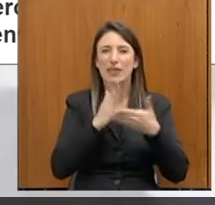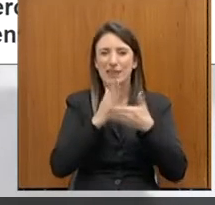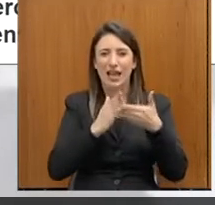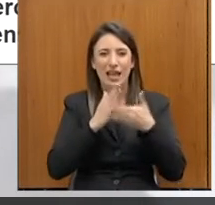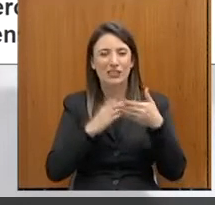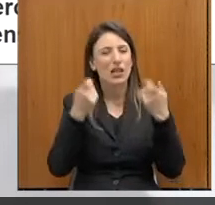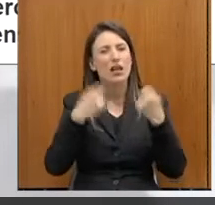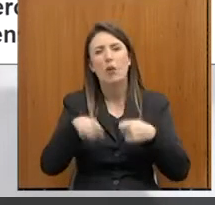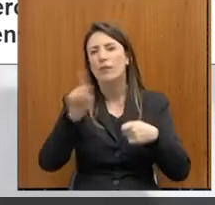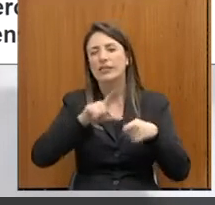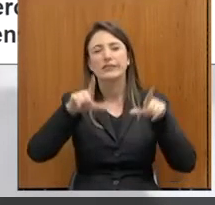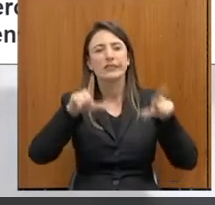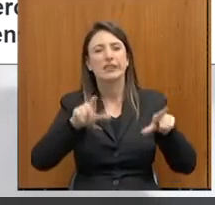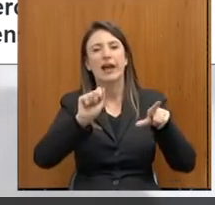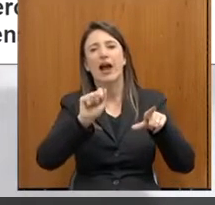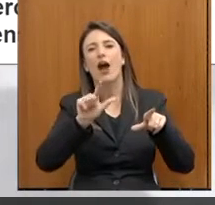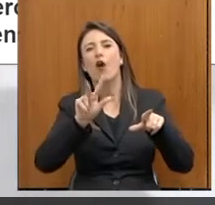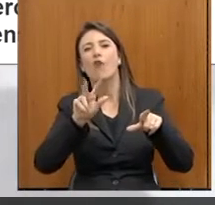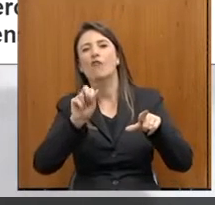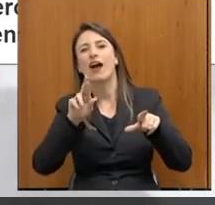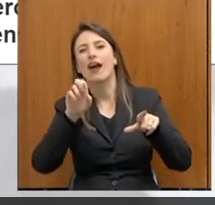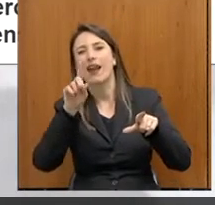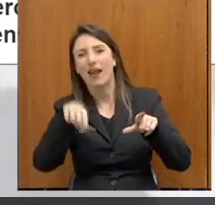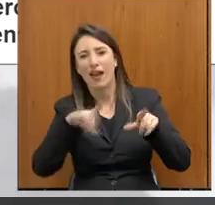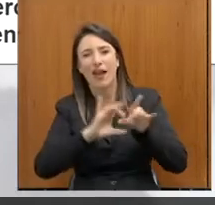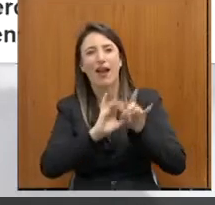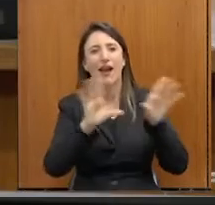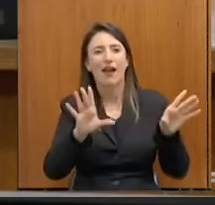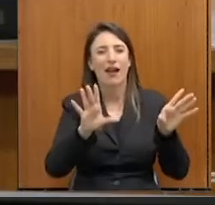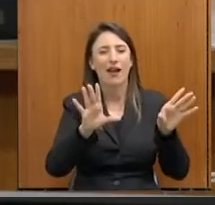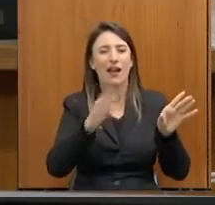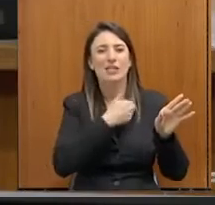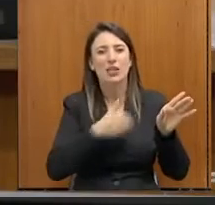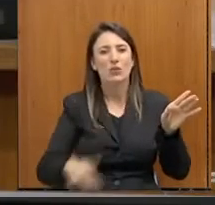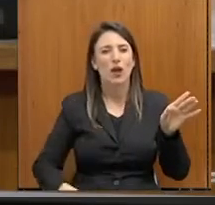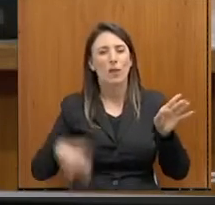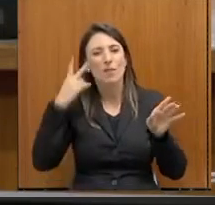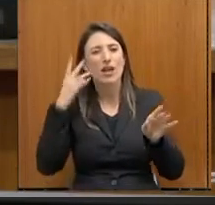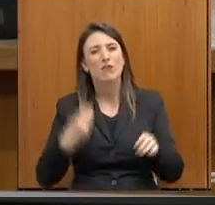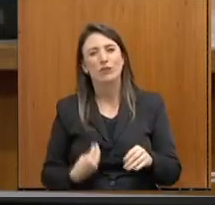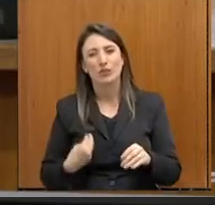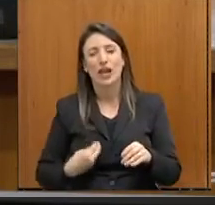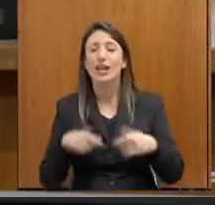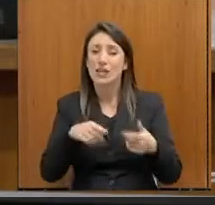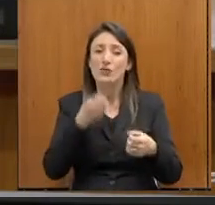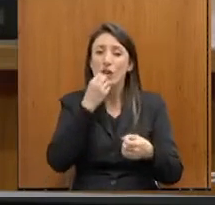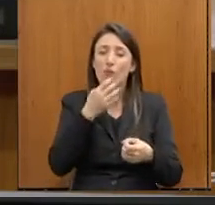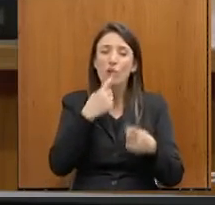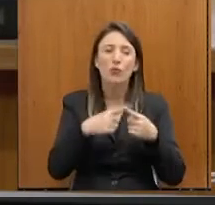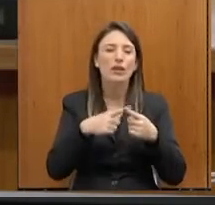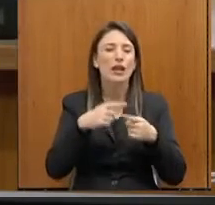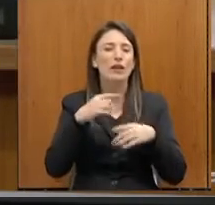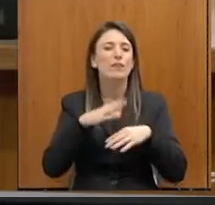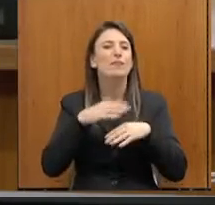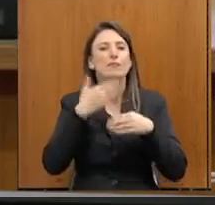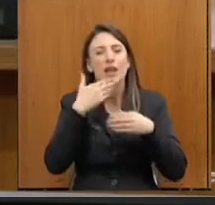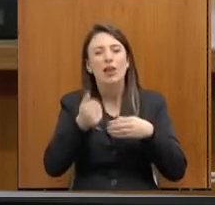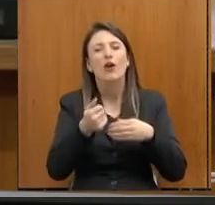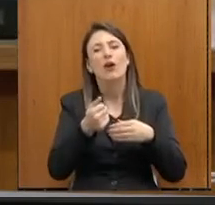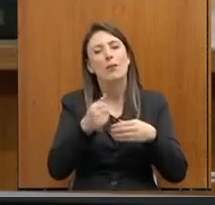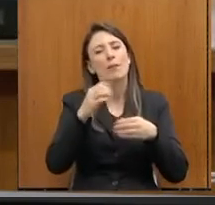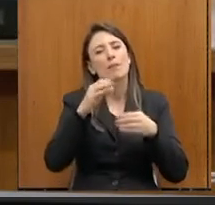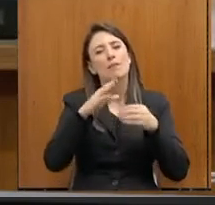do alvará estadual para funcionar isso melhora o custo de abertura Agilidade de